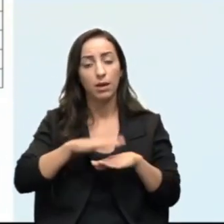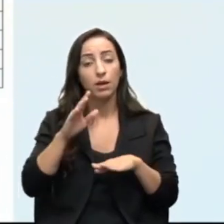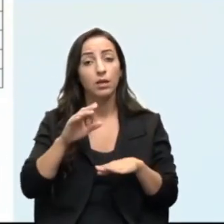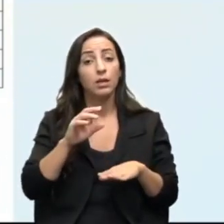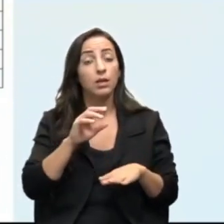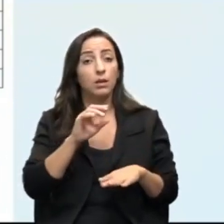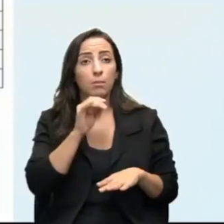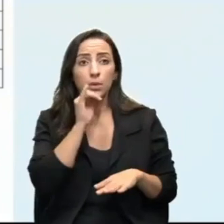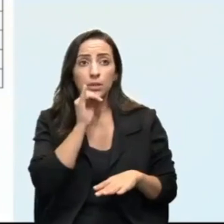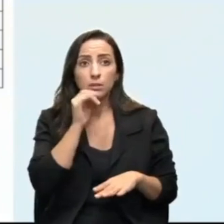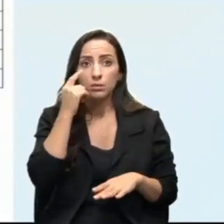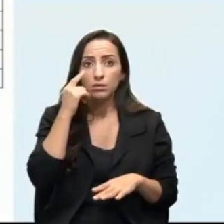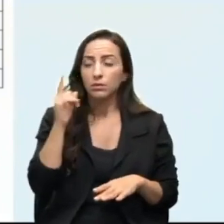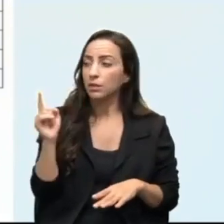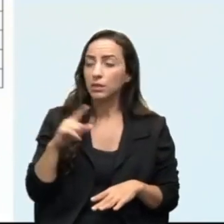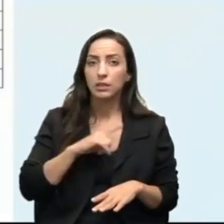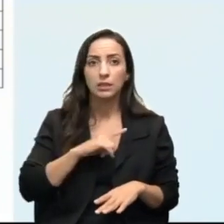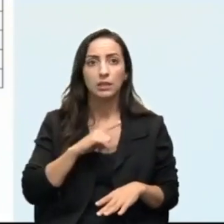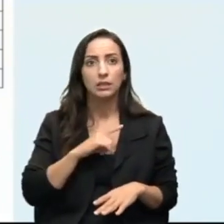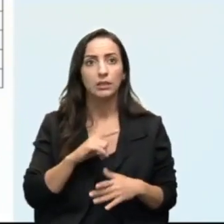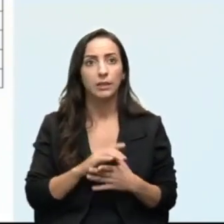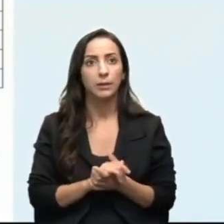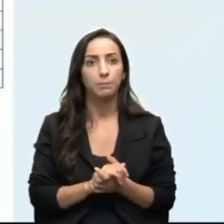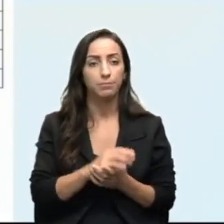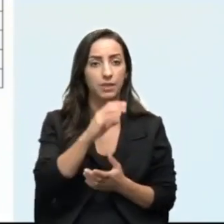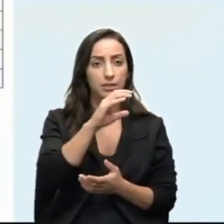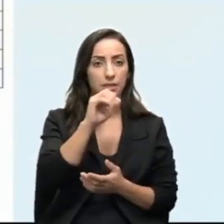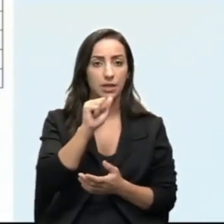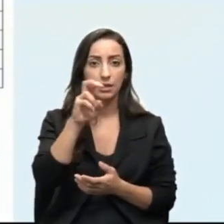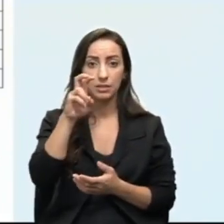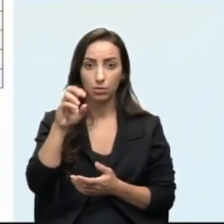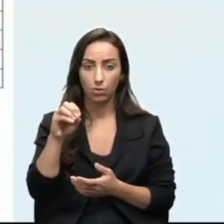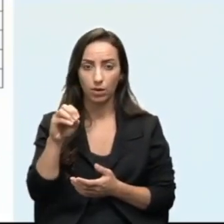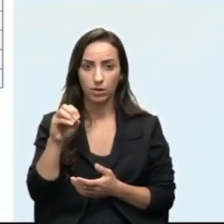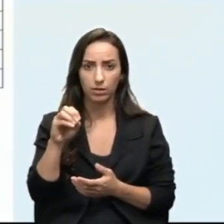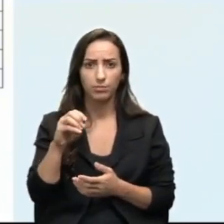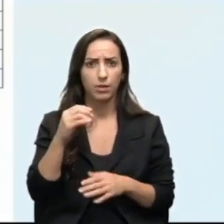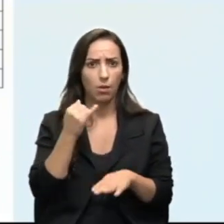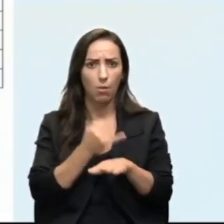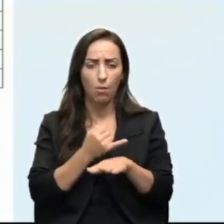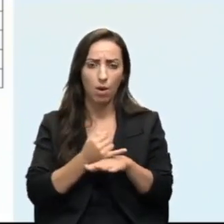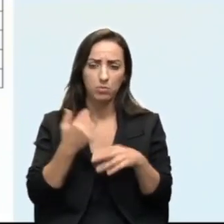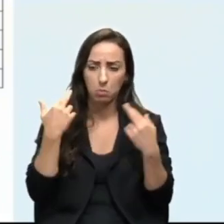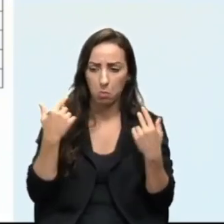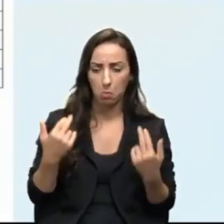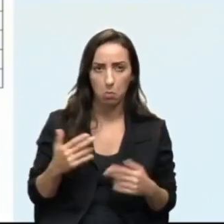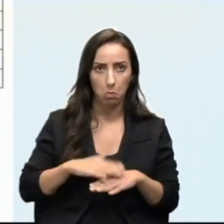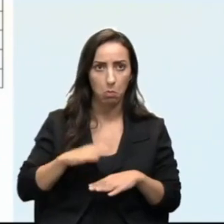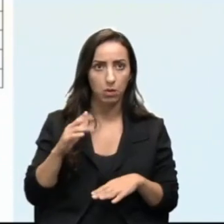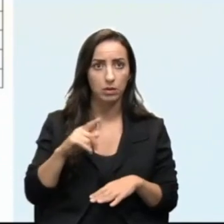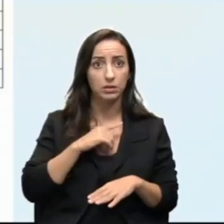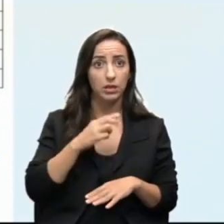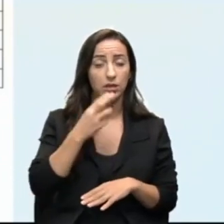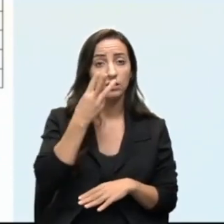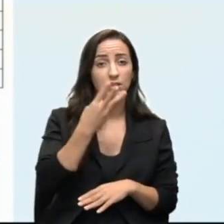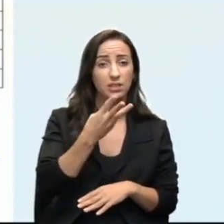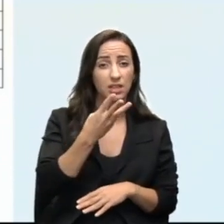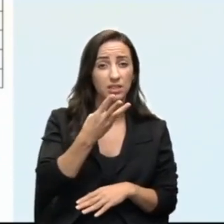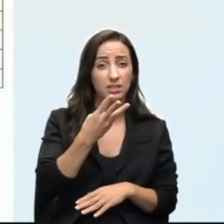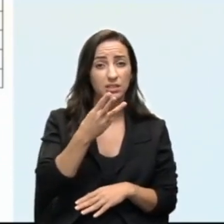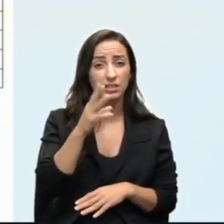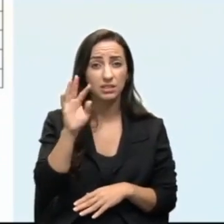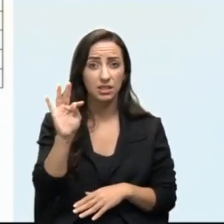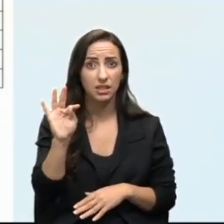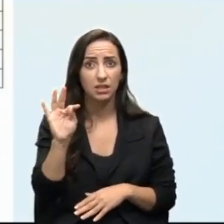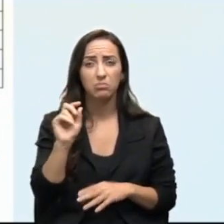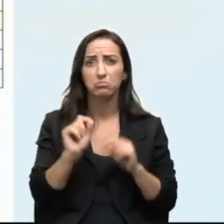Então, a gente tem aqui, olha, para CA50, que é também o aço mais comum, 3 fis de T. O que é essa